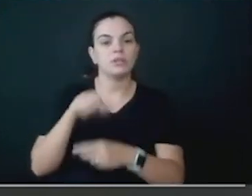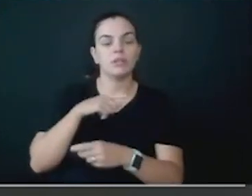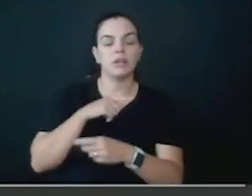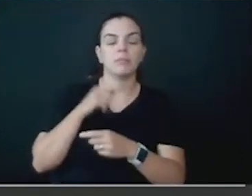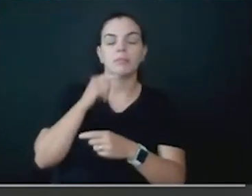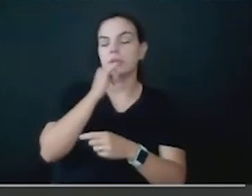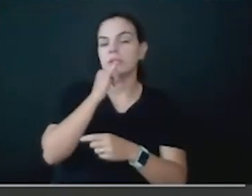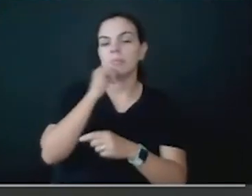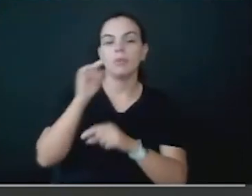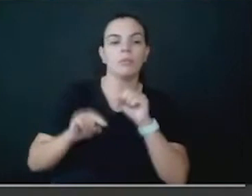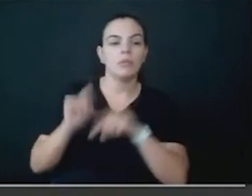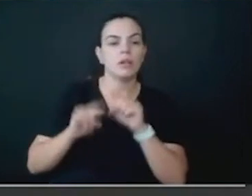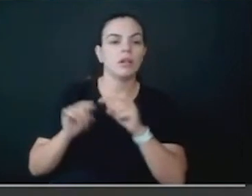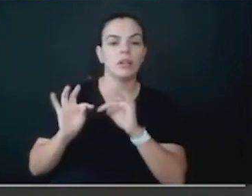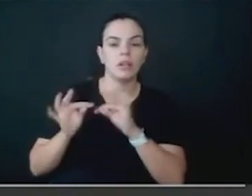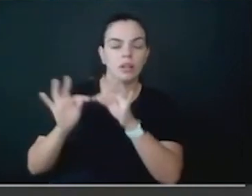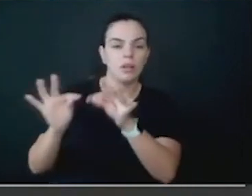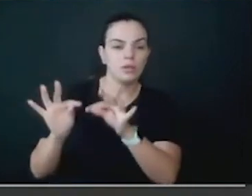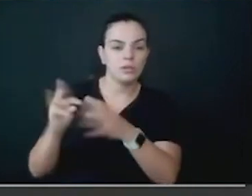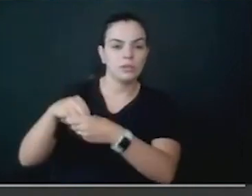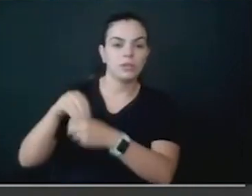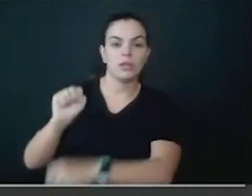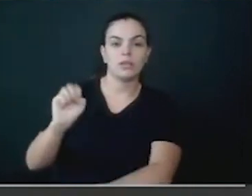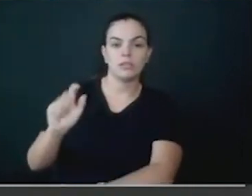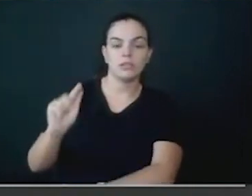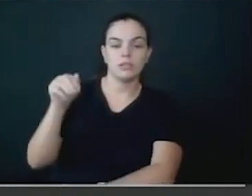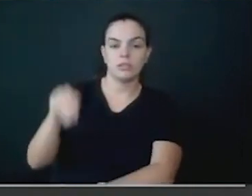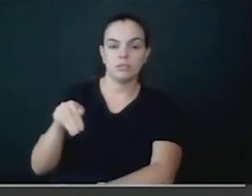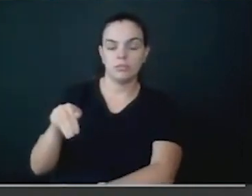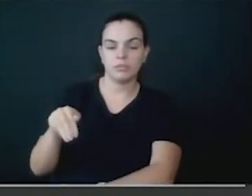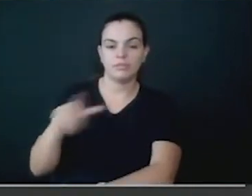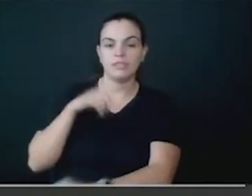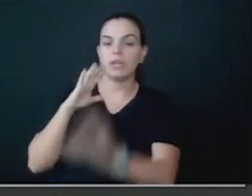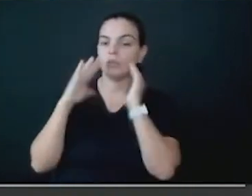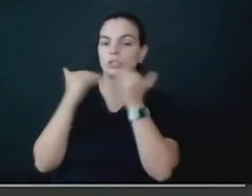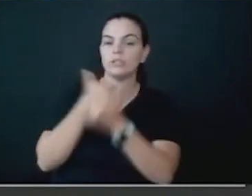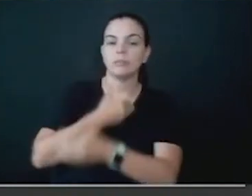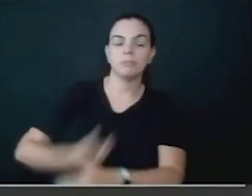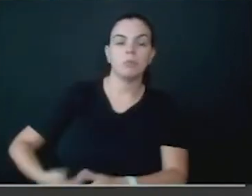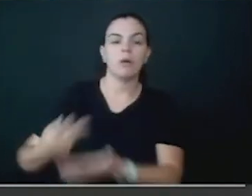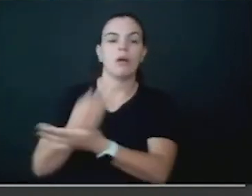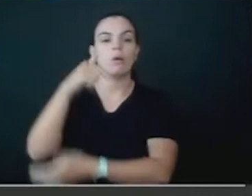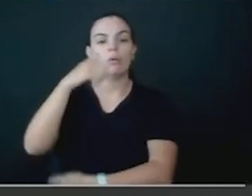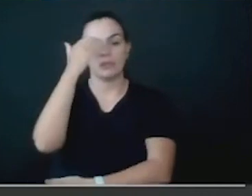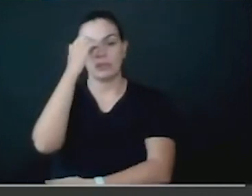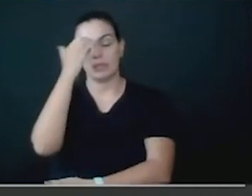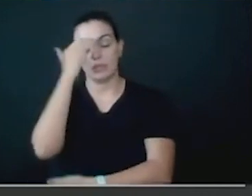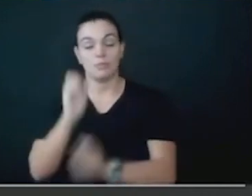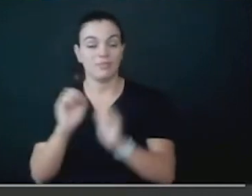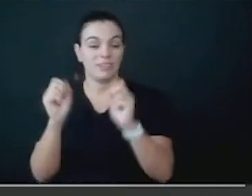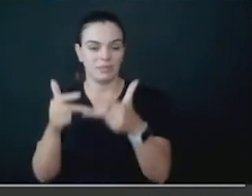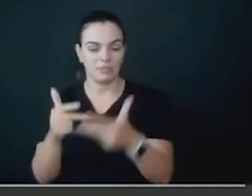própria SGM, dando destaque aí para essas audiências públicas que acontecem aqui na Câmara, né? Vamos